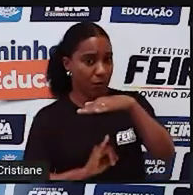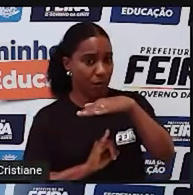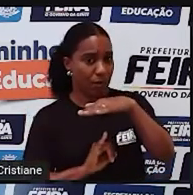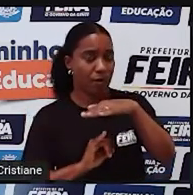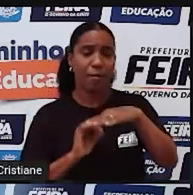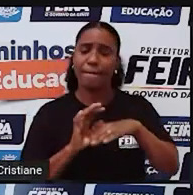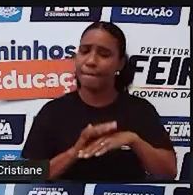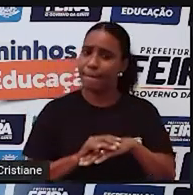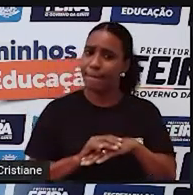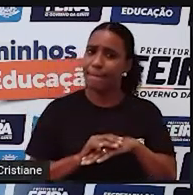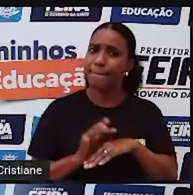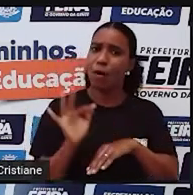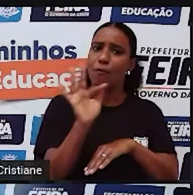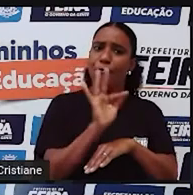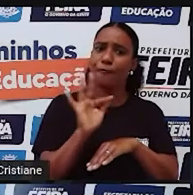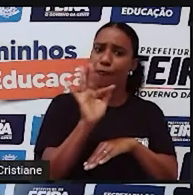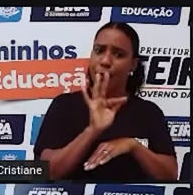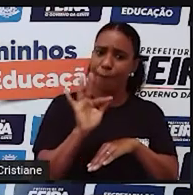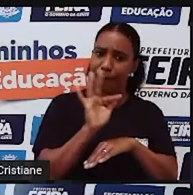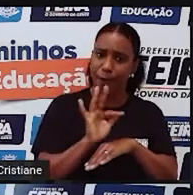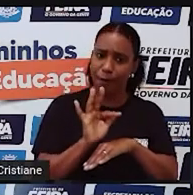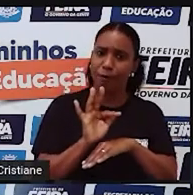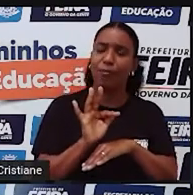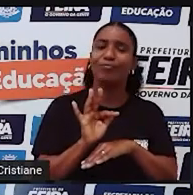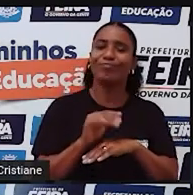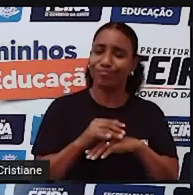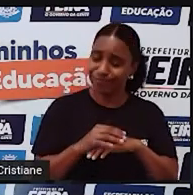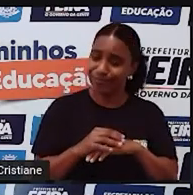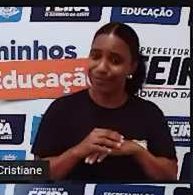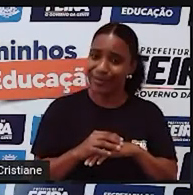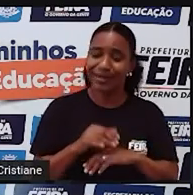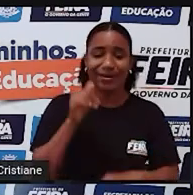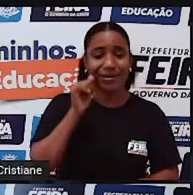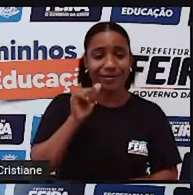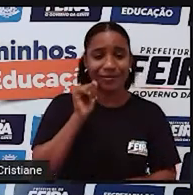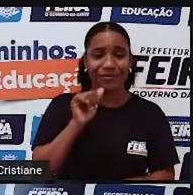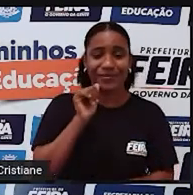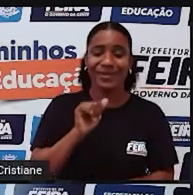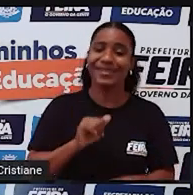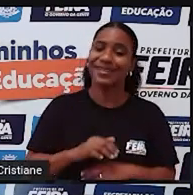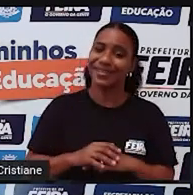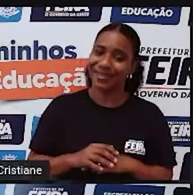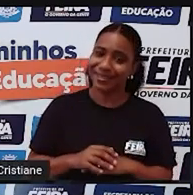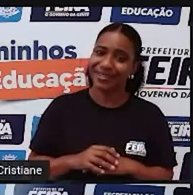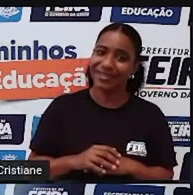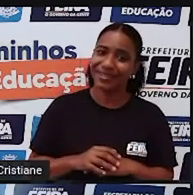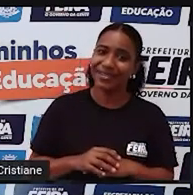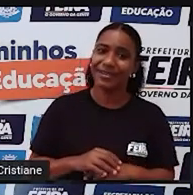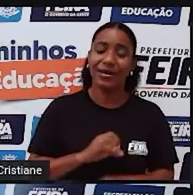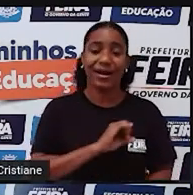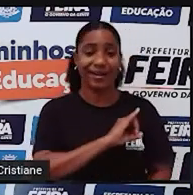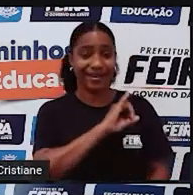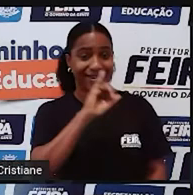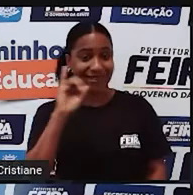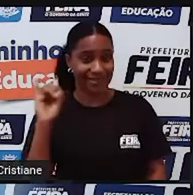Christine cumprimenta, se apresenta e pergunta como a outra personagem está. E a